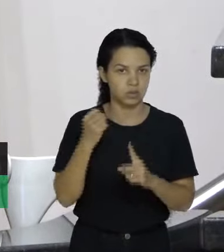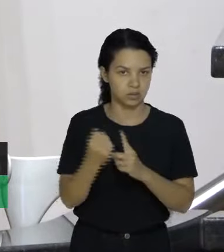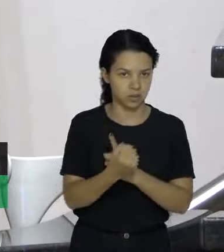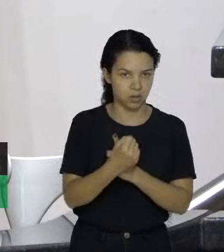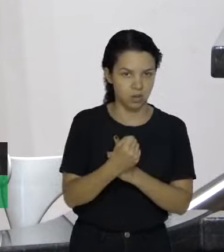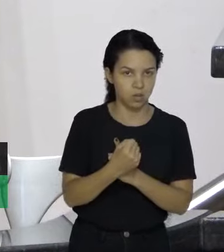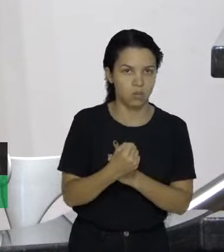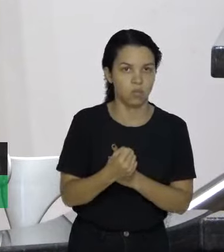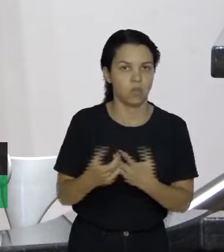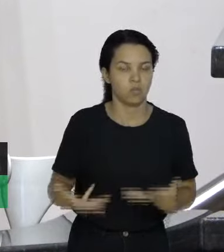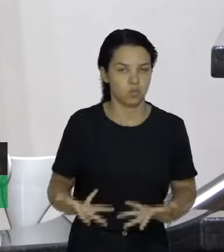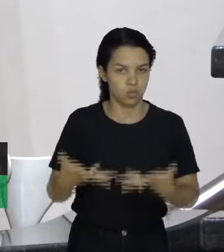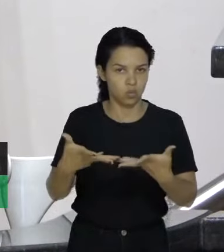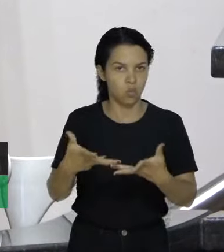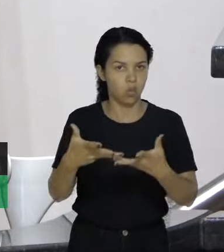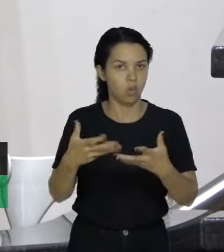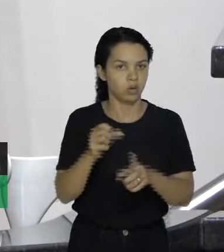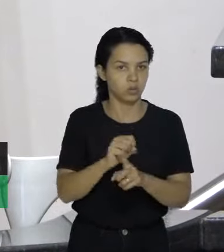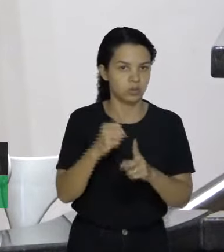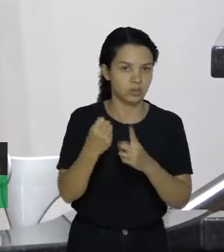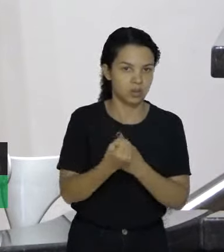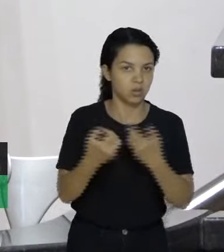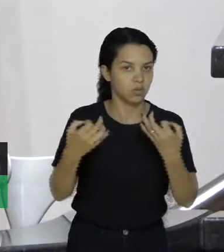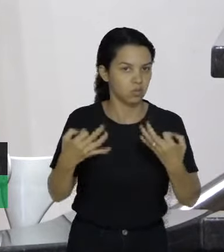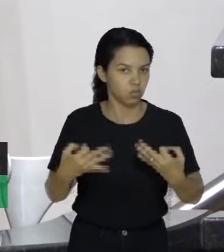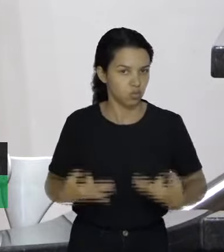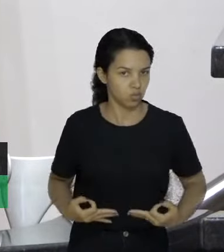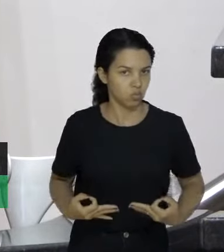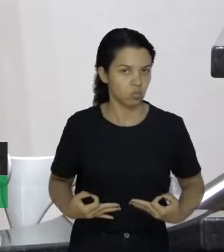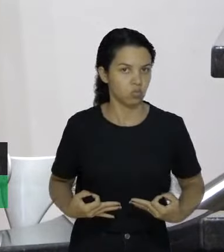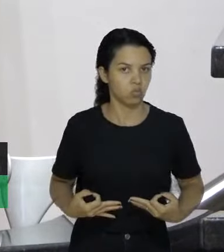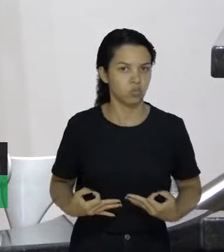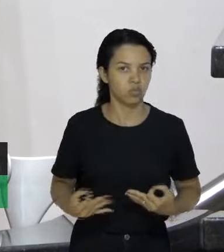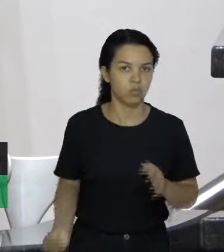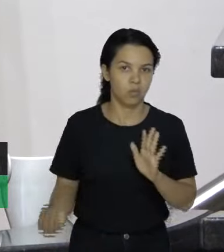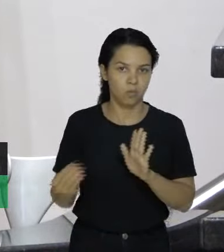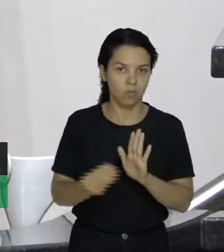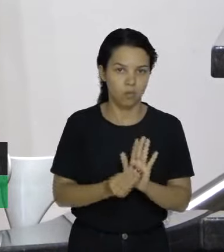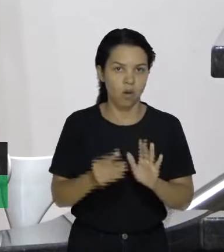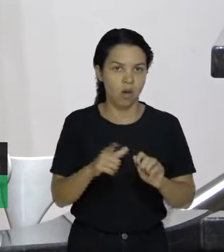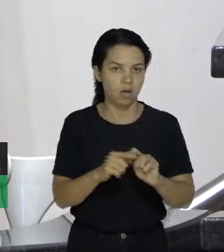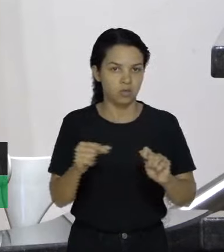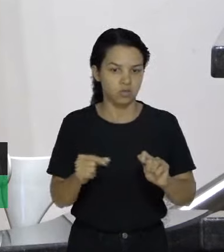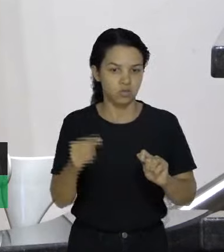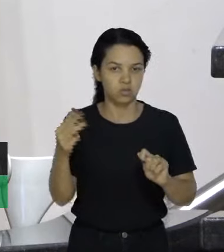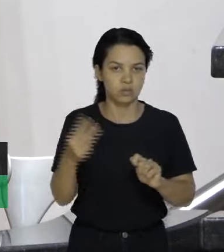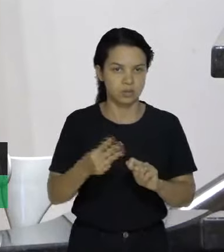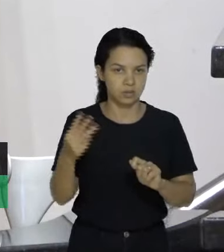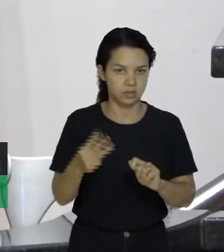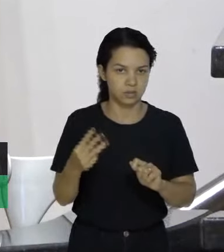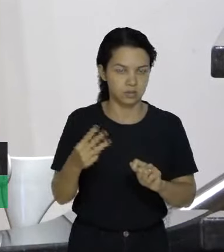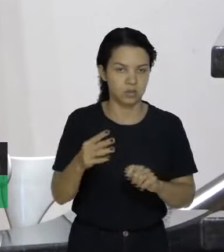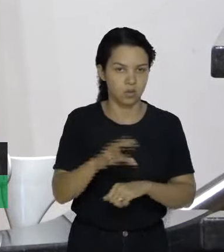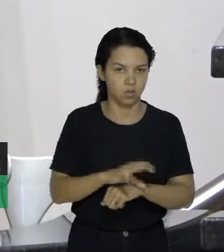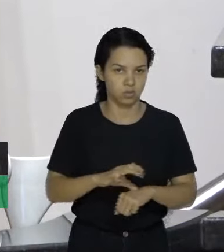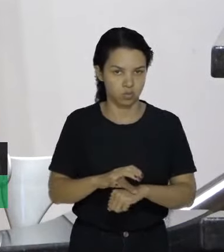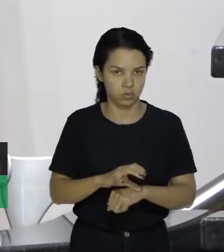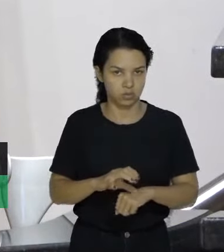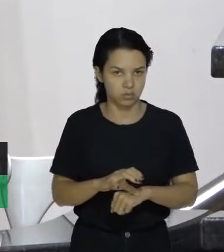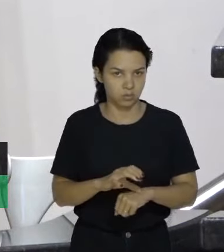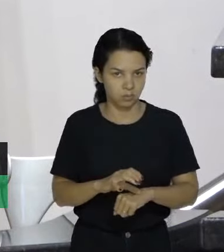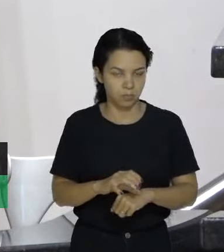construir uma sociedade justa como expressamente está previsto no artigo 3º da nossa Constituição